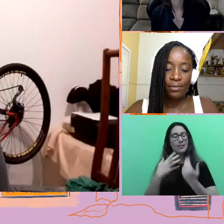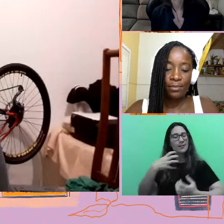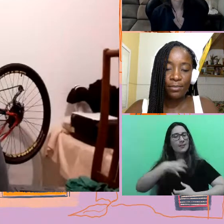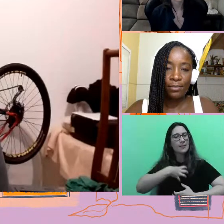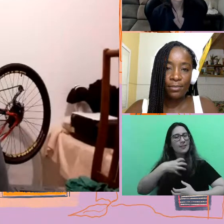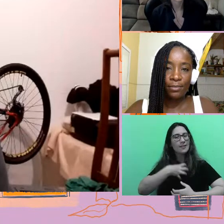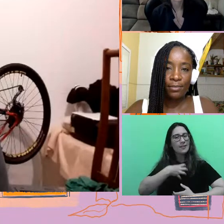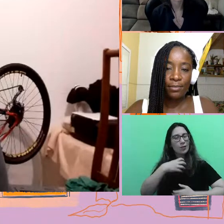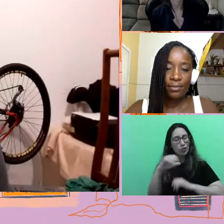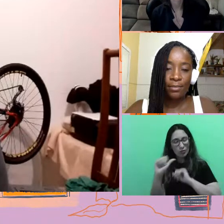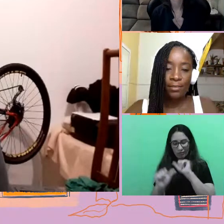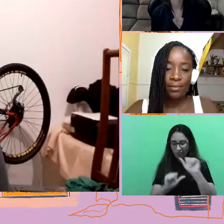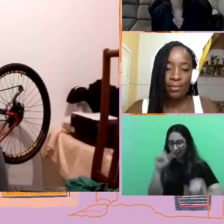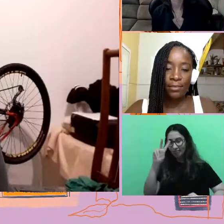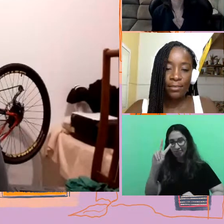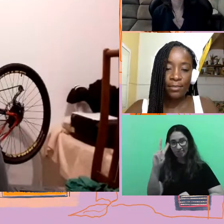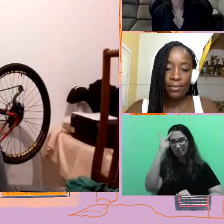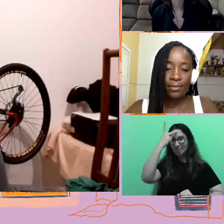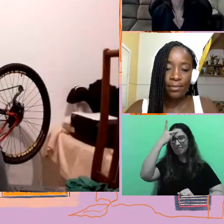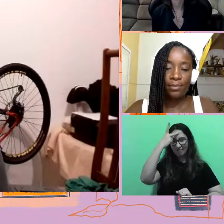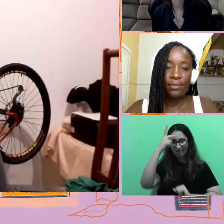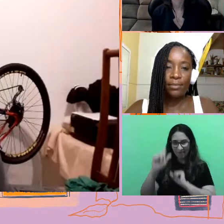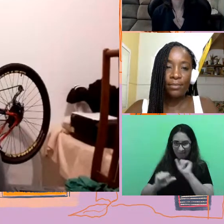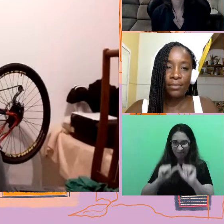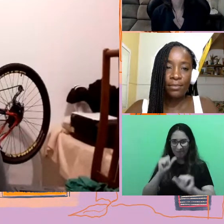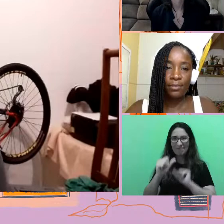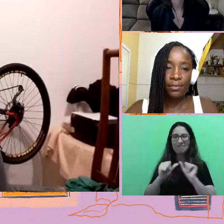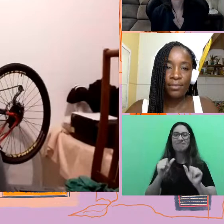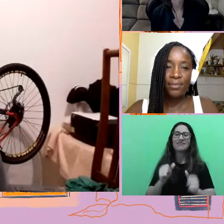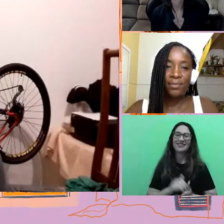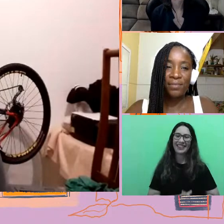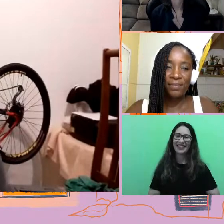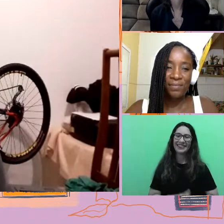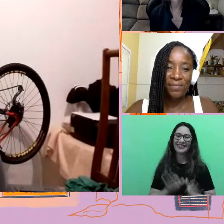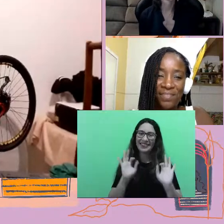pessoa, né, melhor do que de quem entrei.